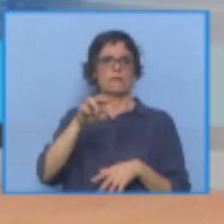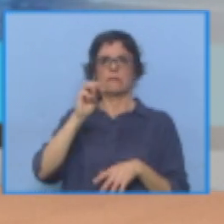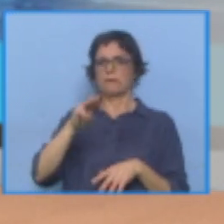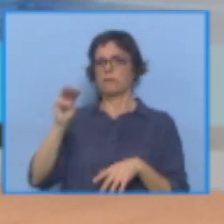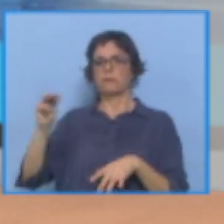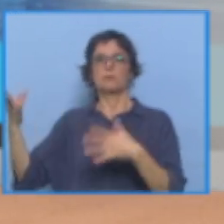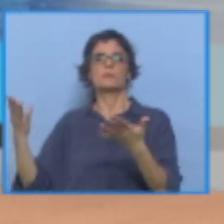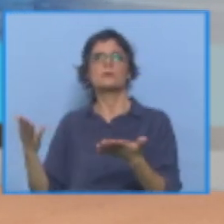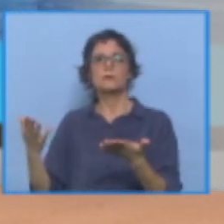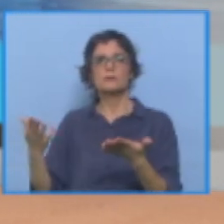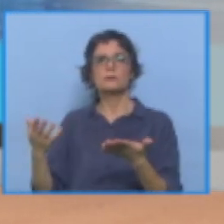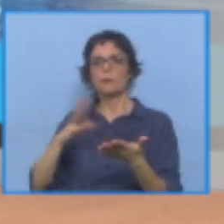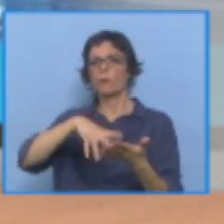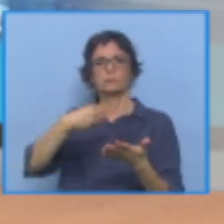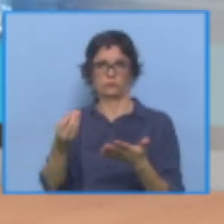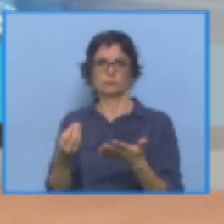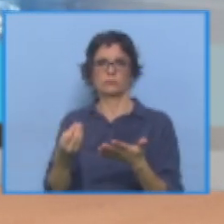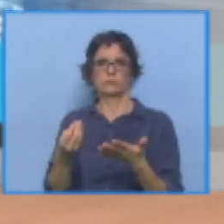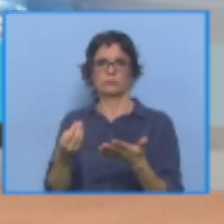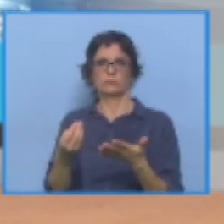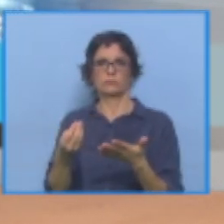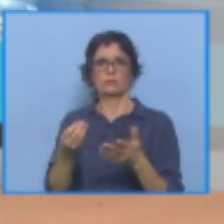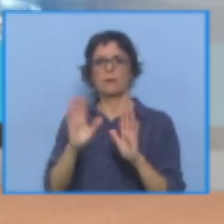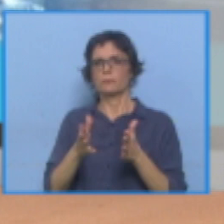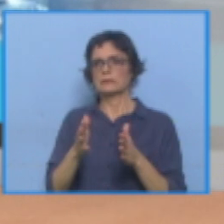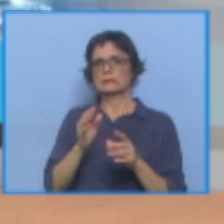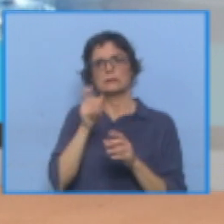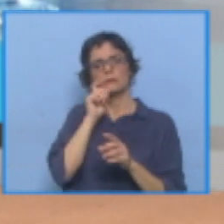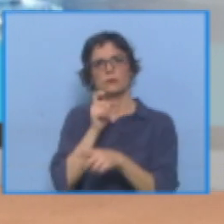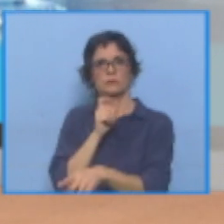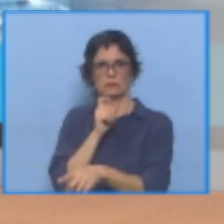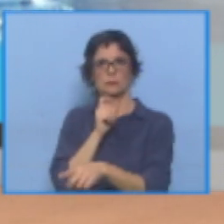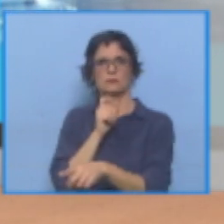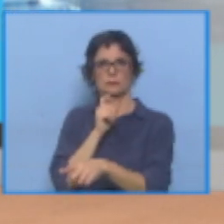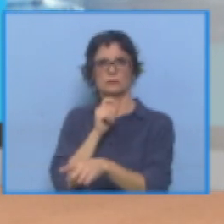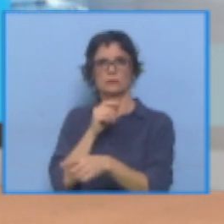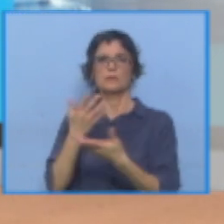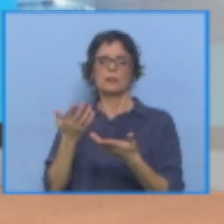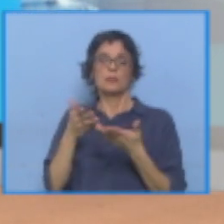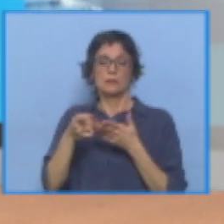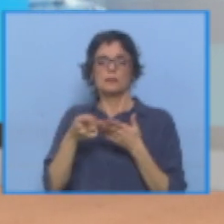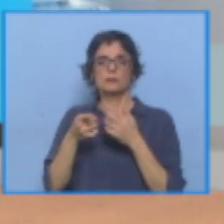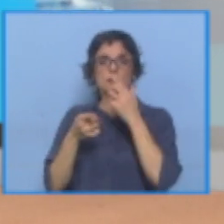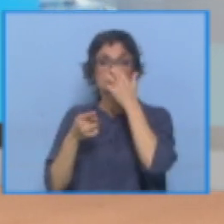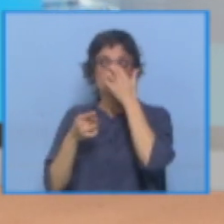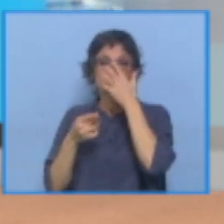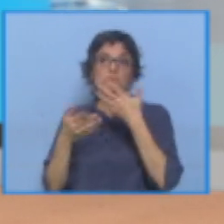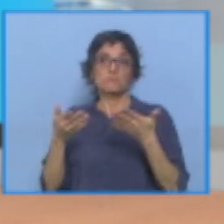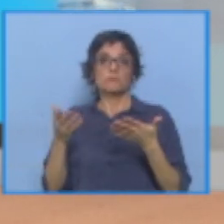seu desenvolvimento. E essa preocupação surgida no final pode parecer quase um desvio do tema, mas em última instância não é. É a